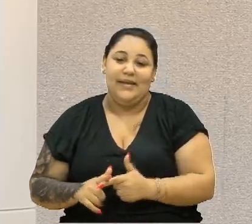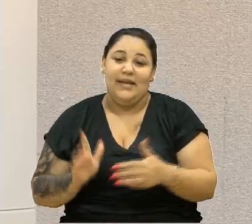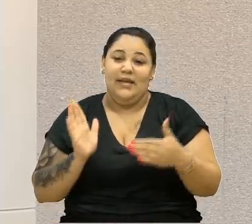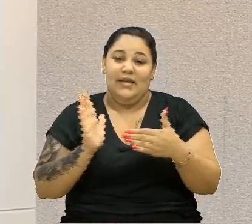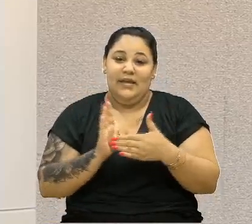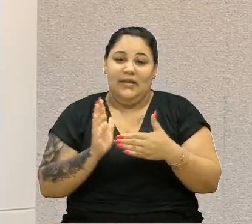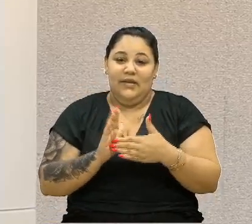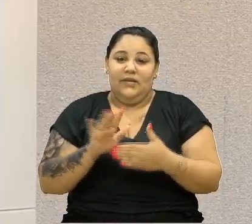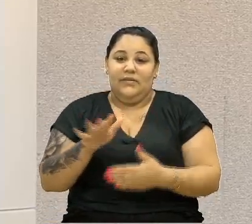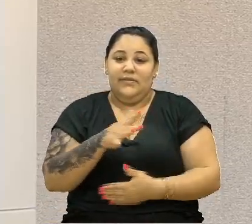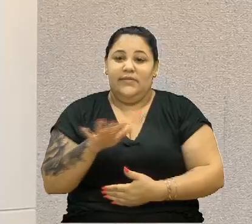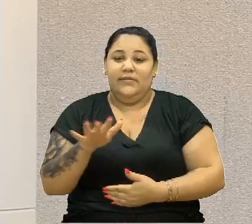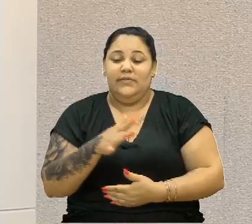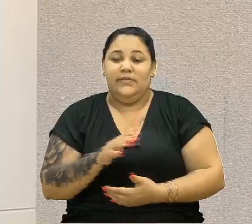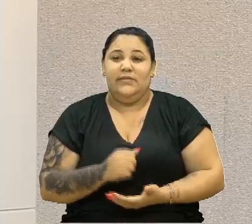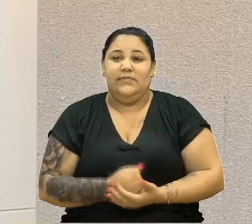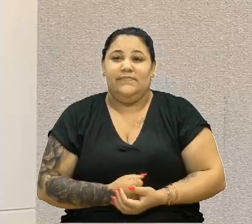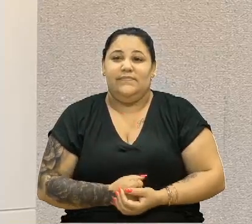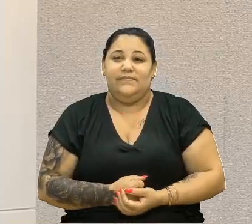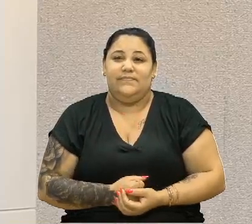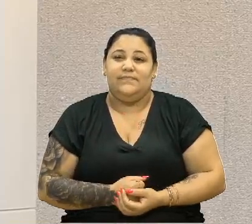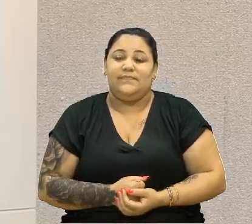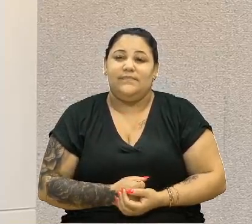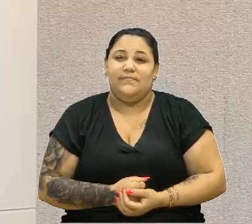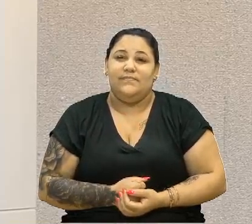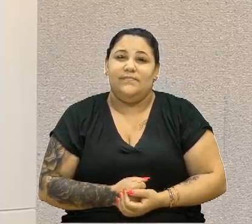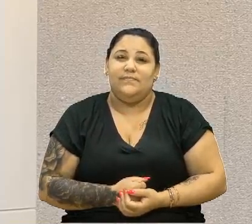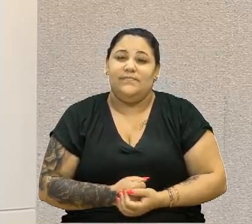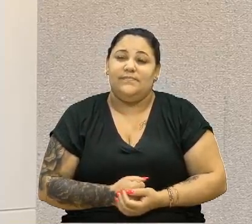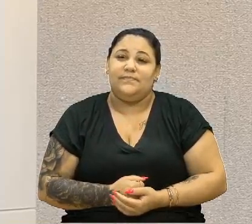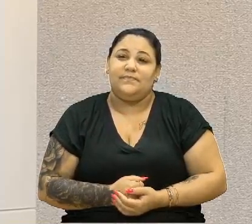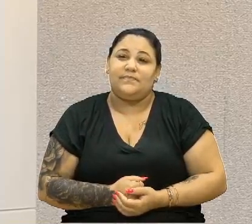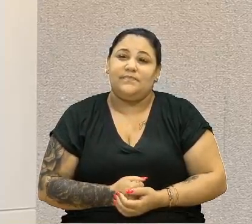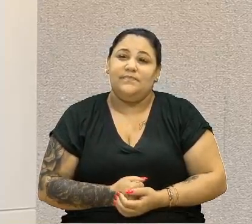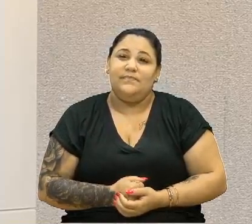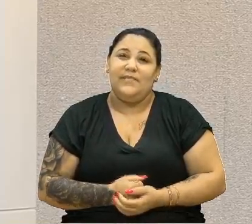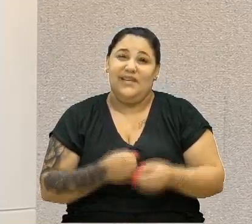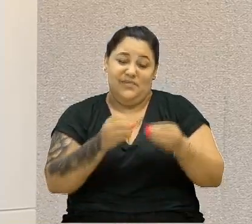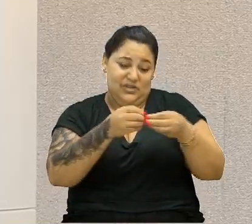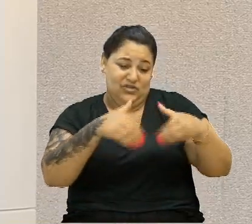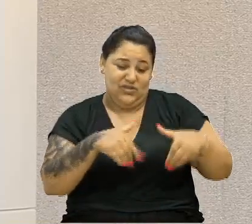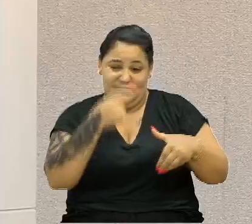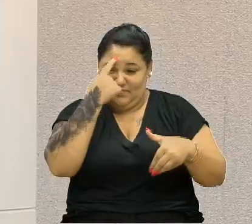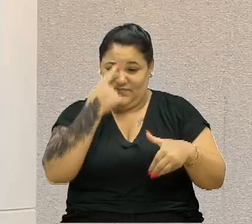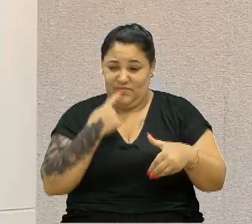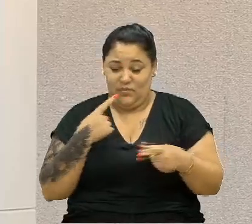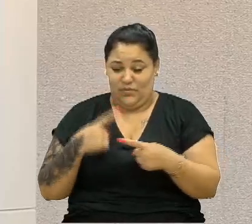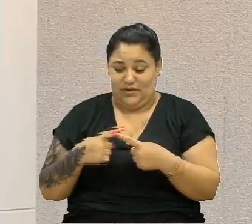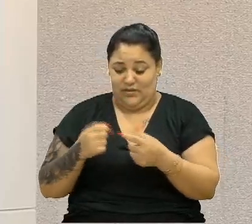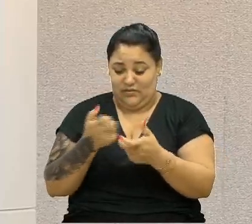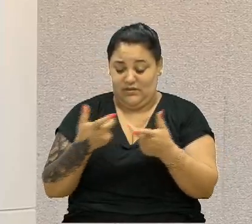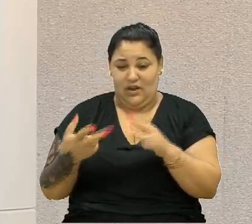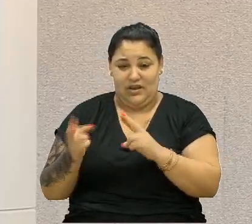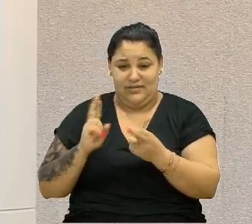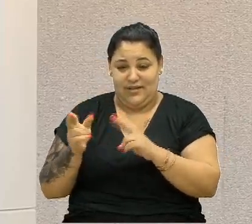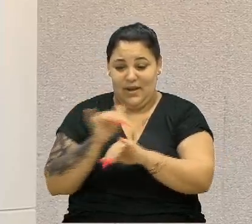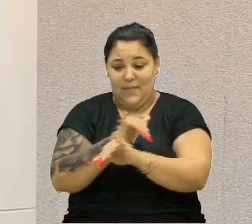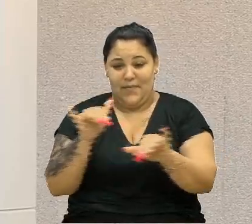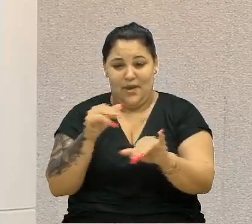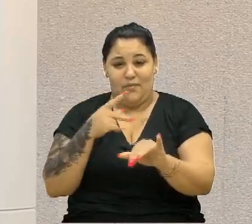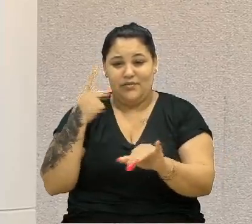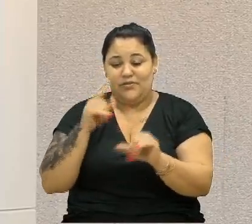muitas vezes são criadas para denigrir a imagem, porque é coisa de campanha política, mas tudo